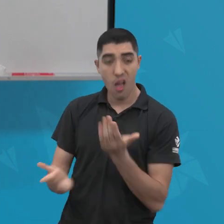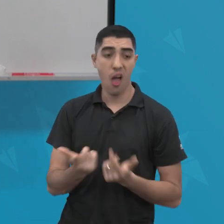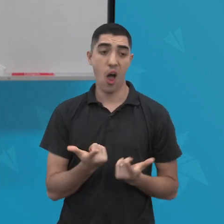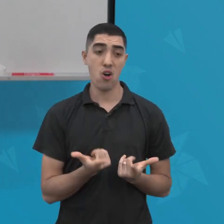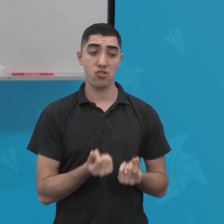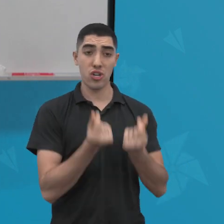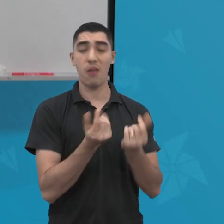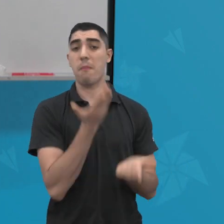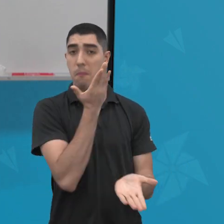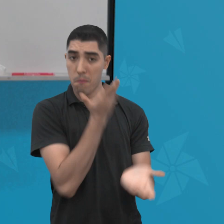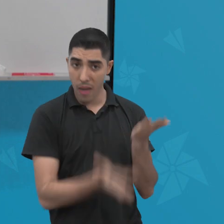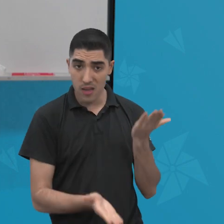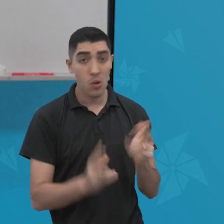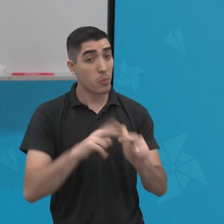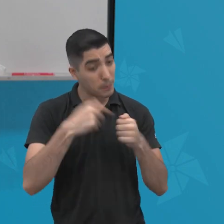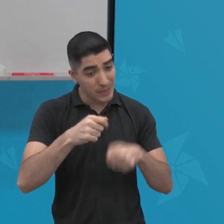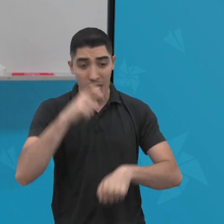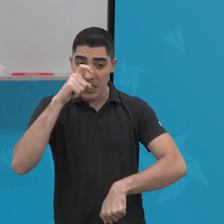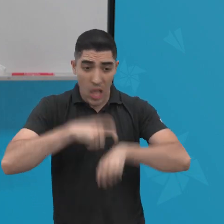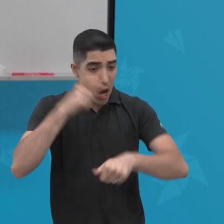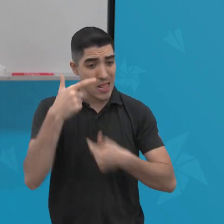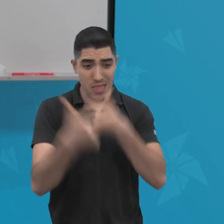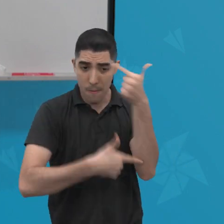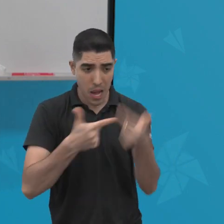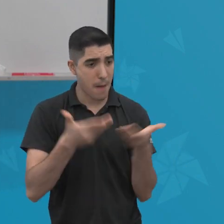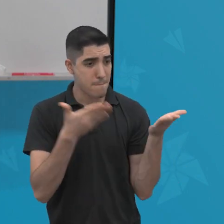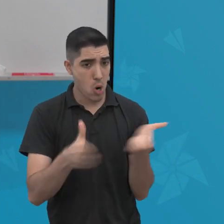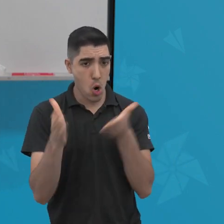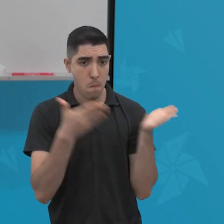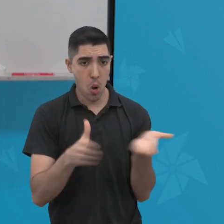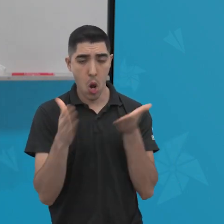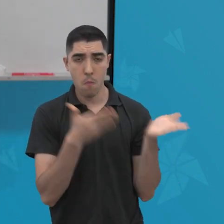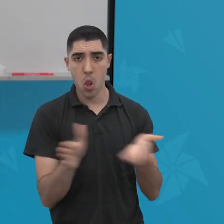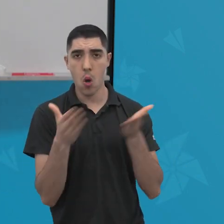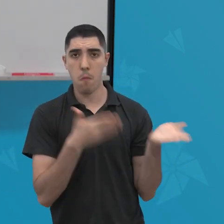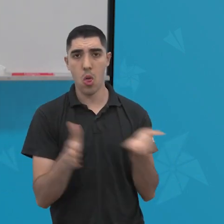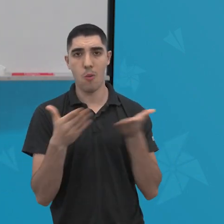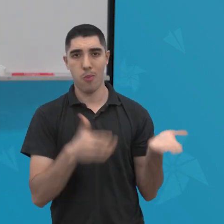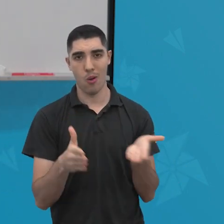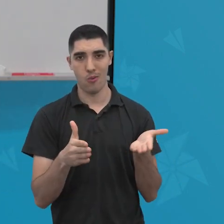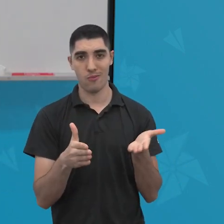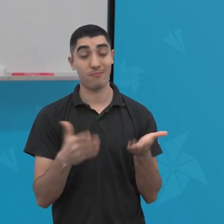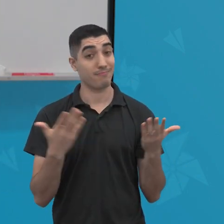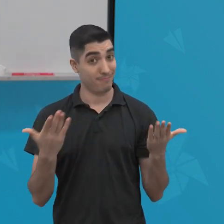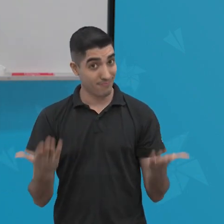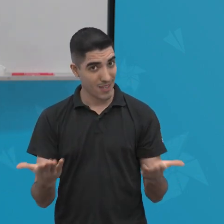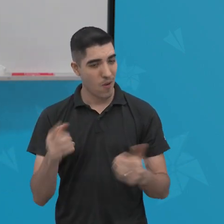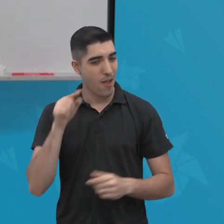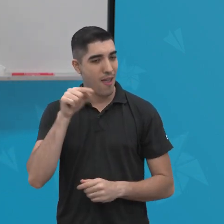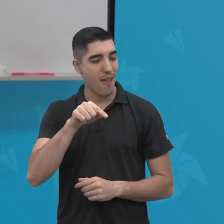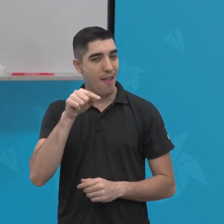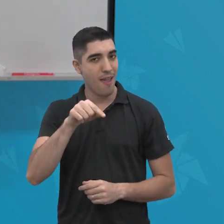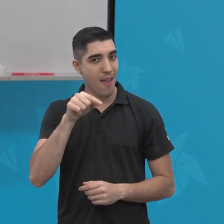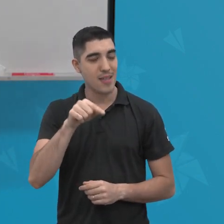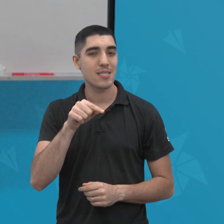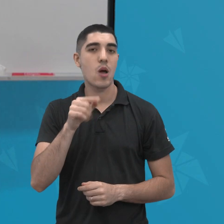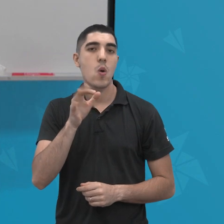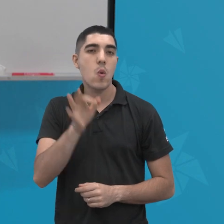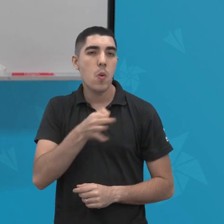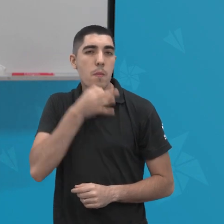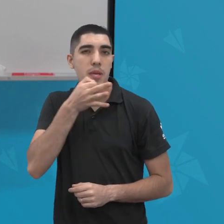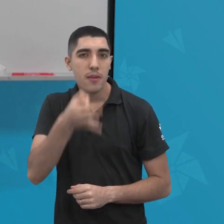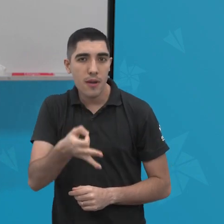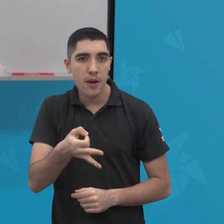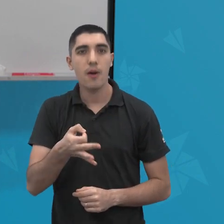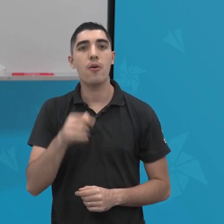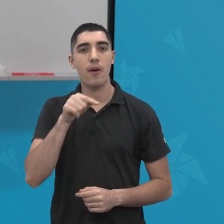vista do trabalho, do ponto de vista da produção de riqueza. Então nós estamos falando de uma mentalidade e